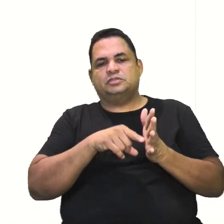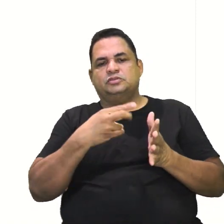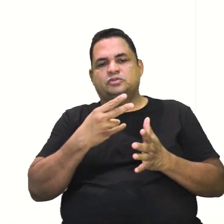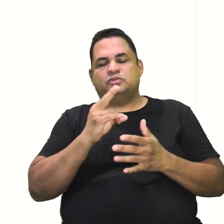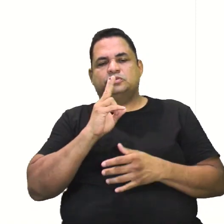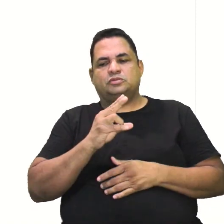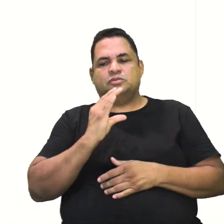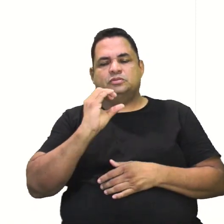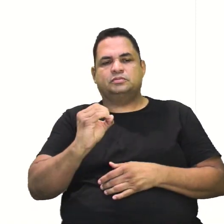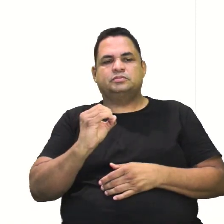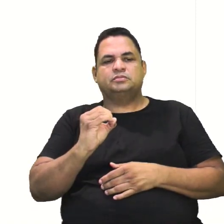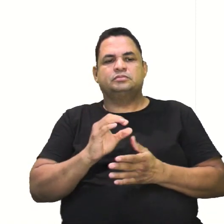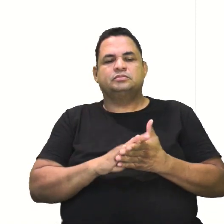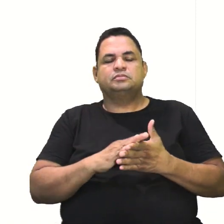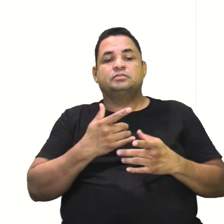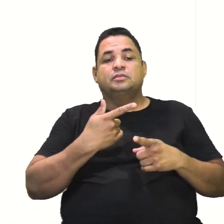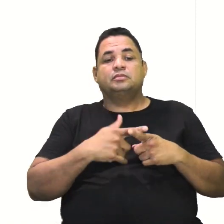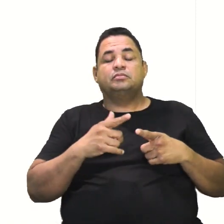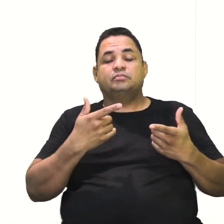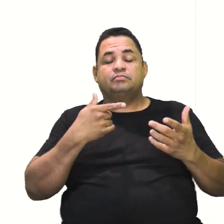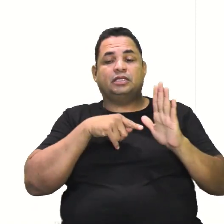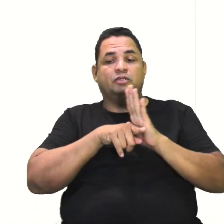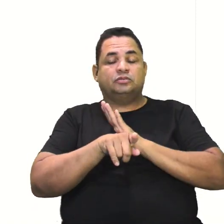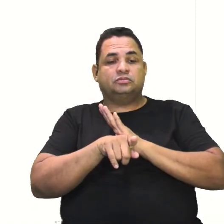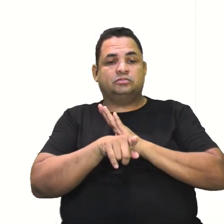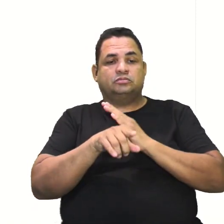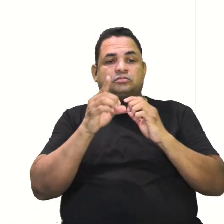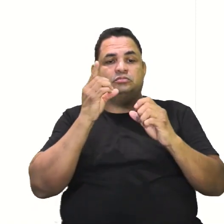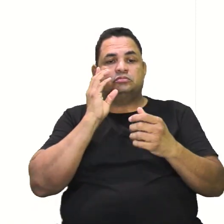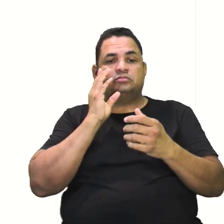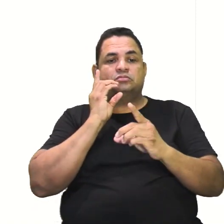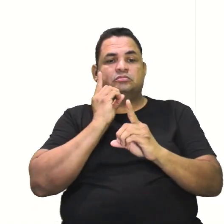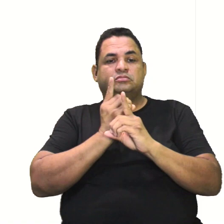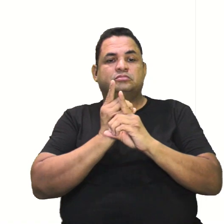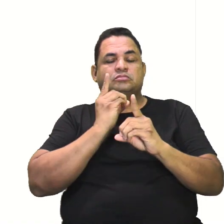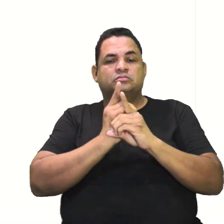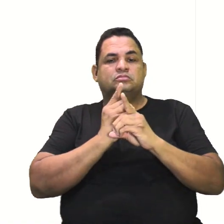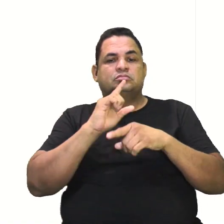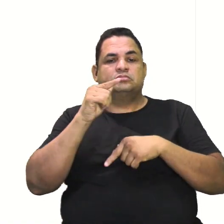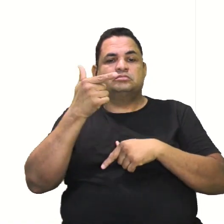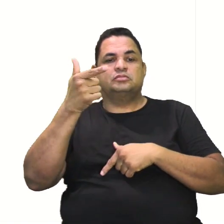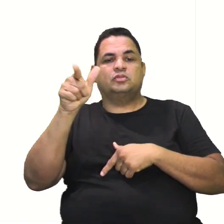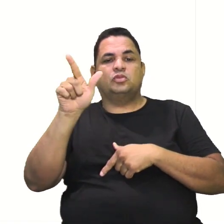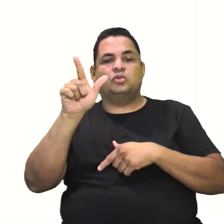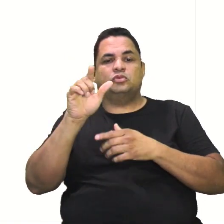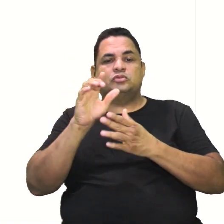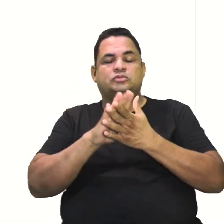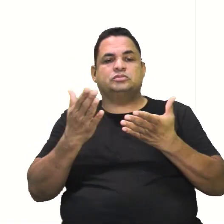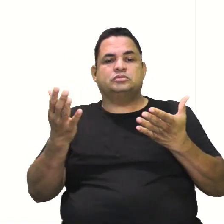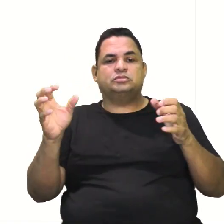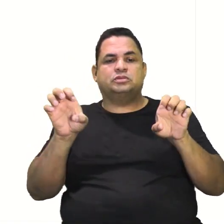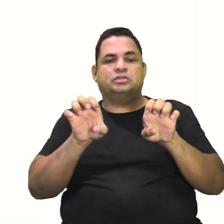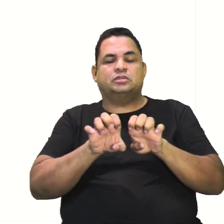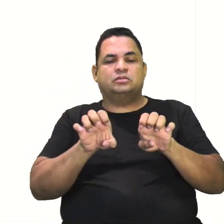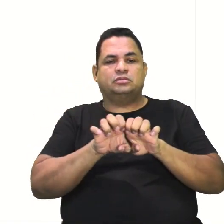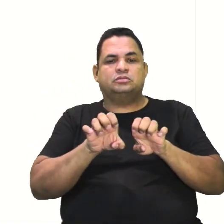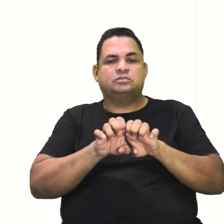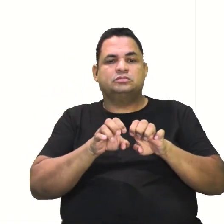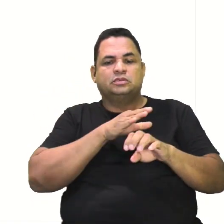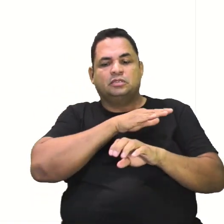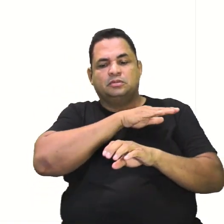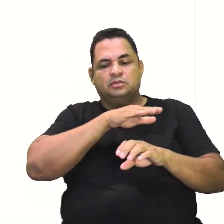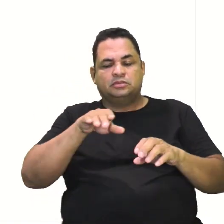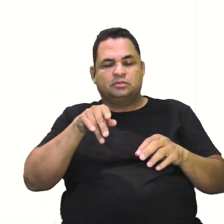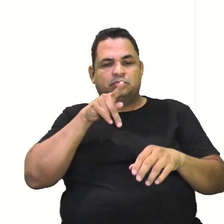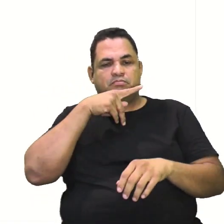ponto P. O problema quer que nós encontremos uma outra equação de reta que vai passar por esse ponto